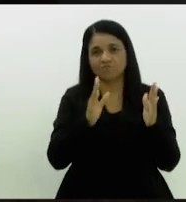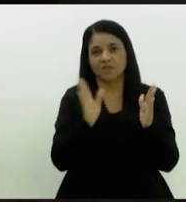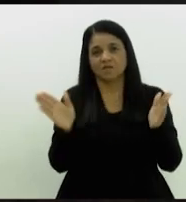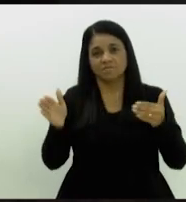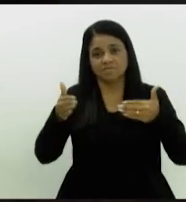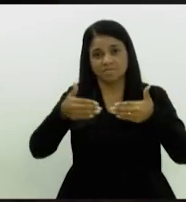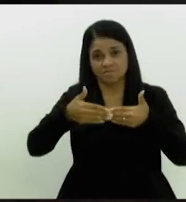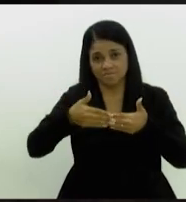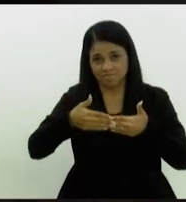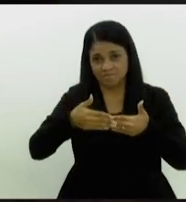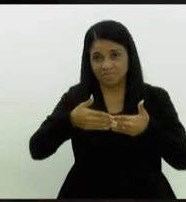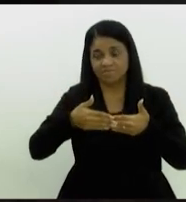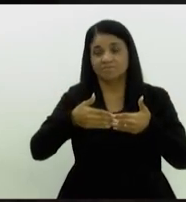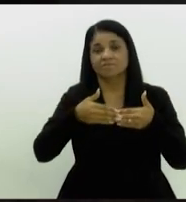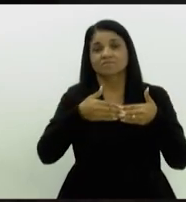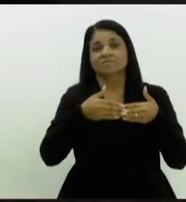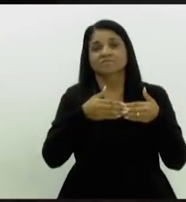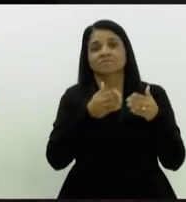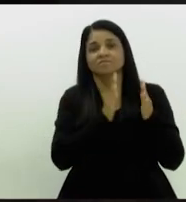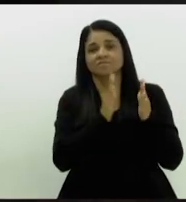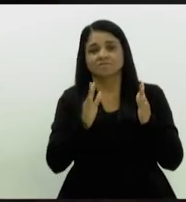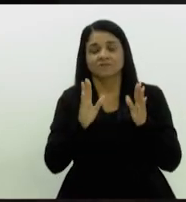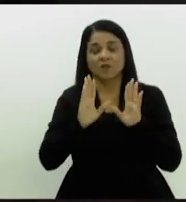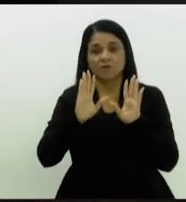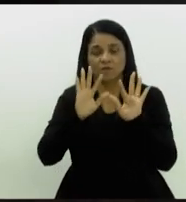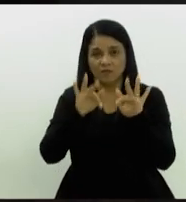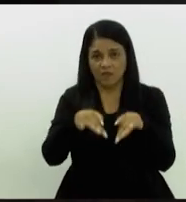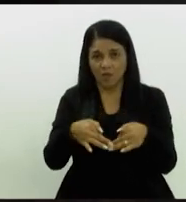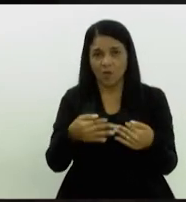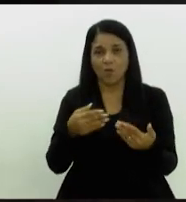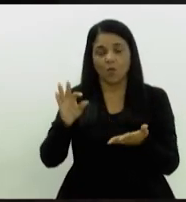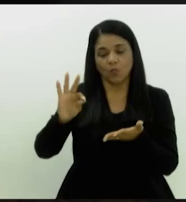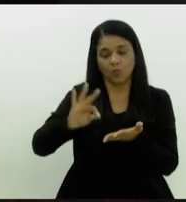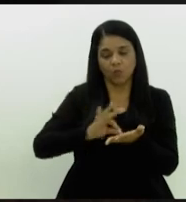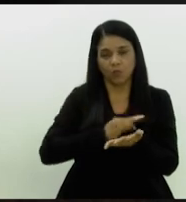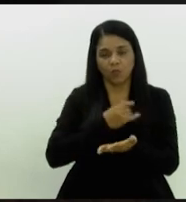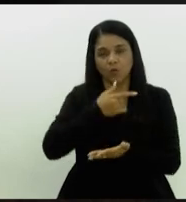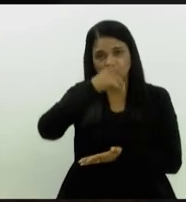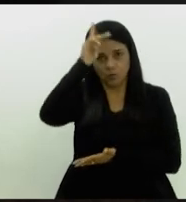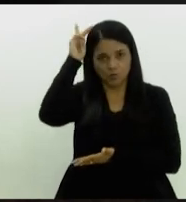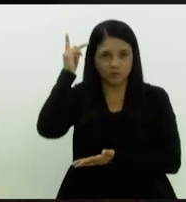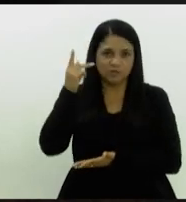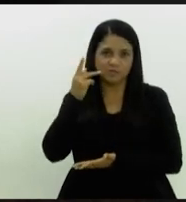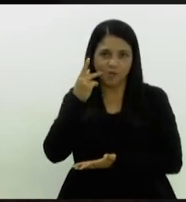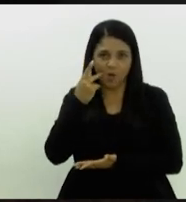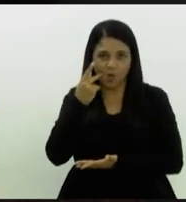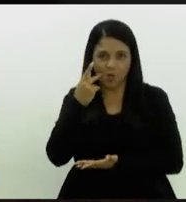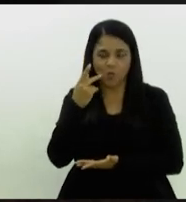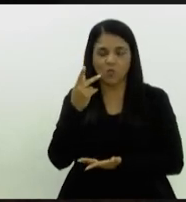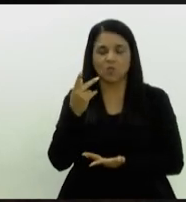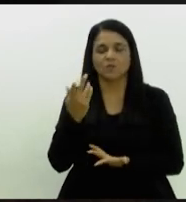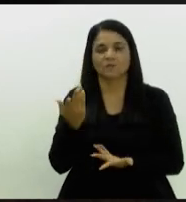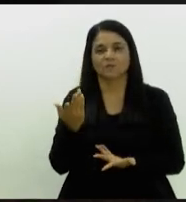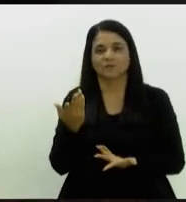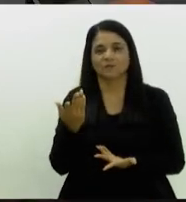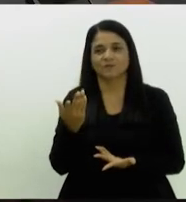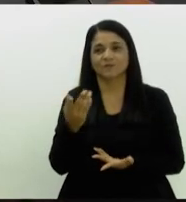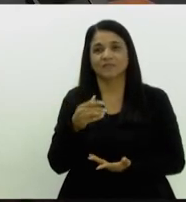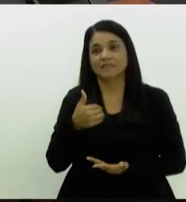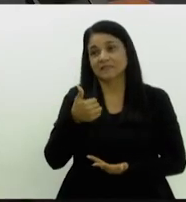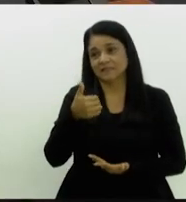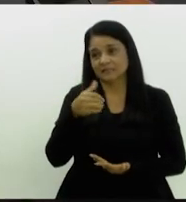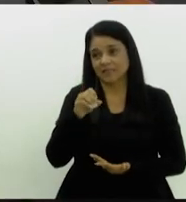ao expediente final com o primeiro orador escrito, o nobre deputado Luiz Paulo. Vossa Excelência dispõe de